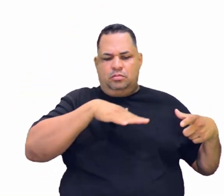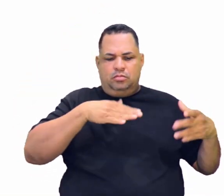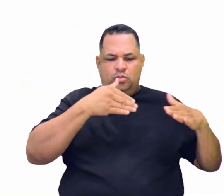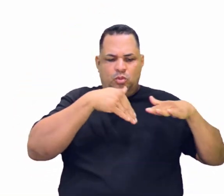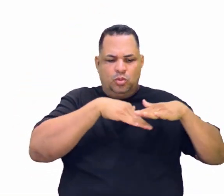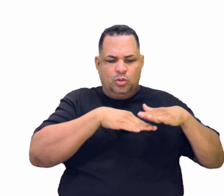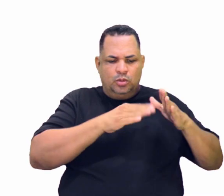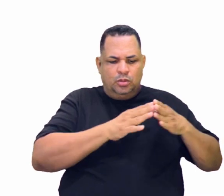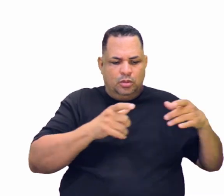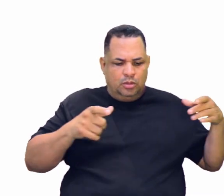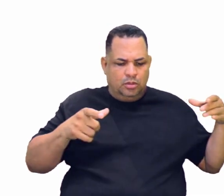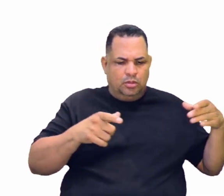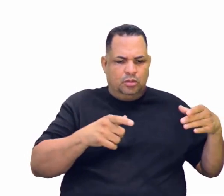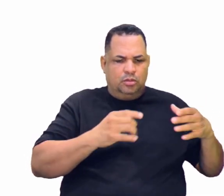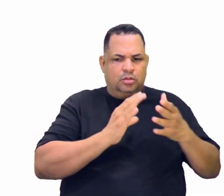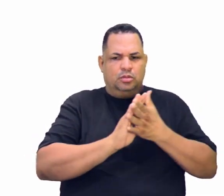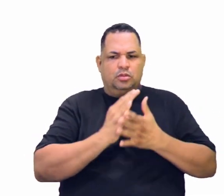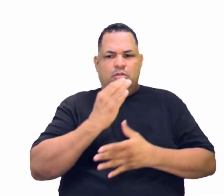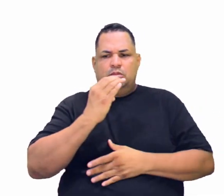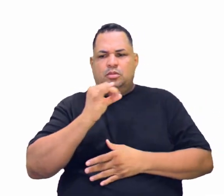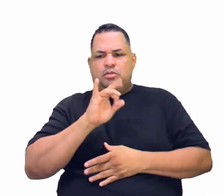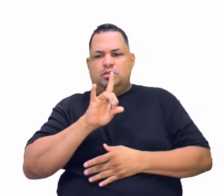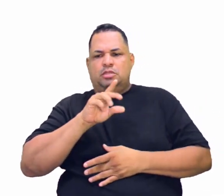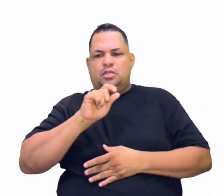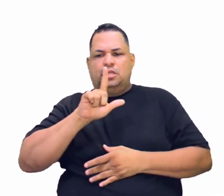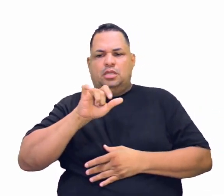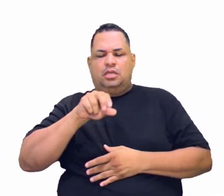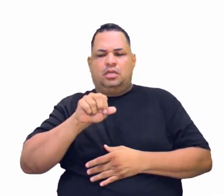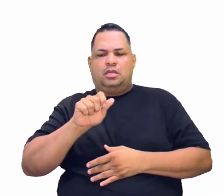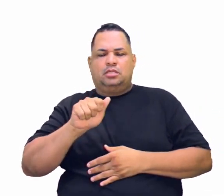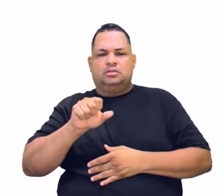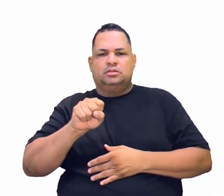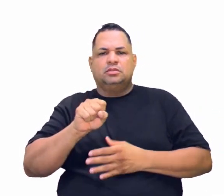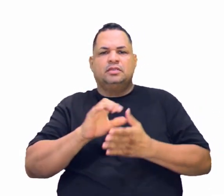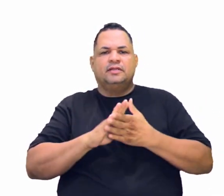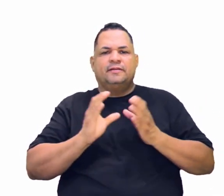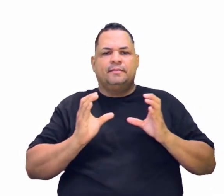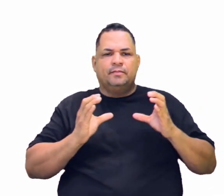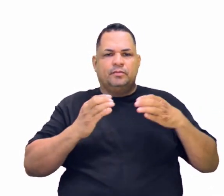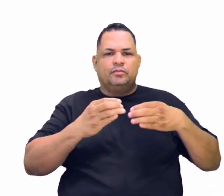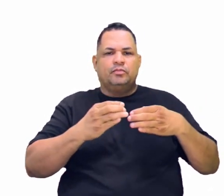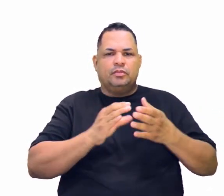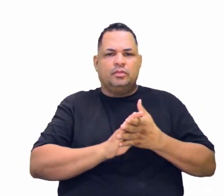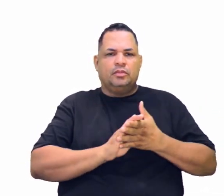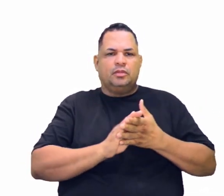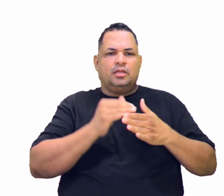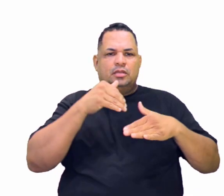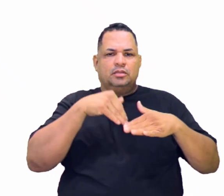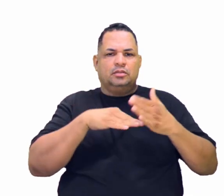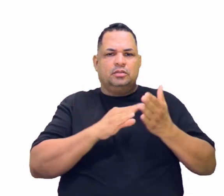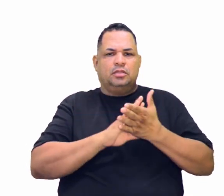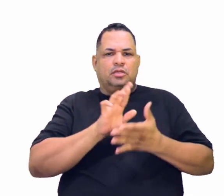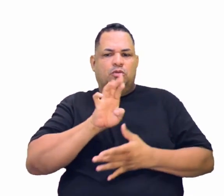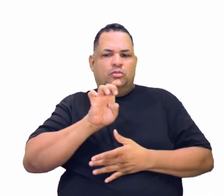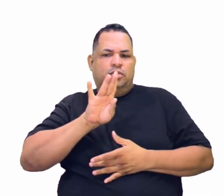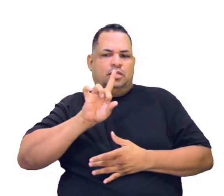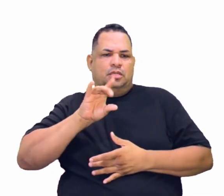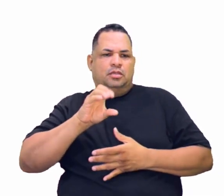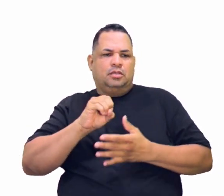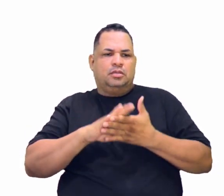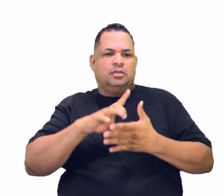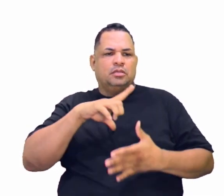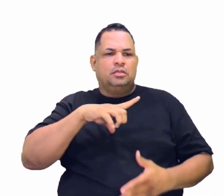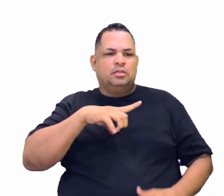aí dos Cinta-Largas, que compõem a reserva Rio Branco. Eu tenho